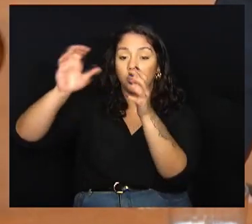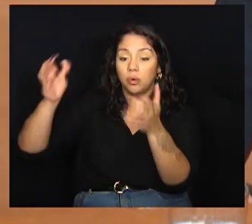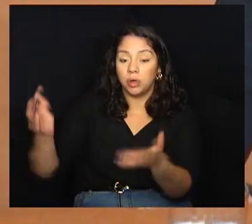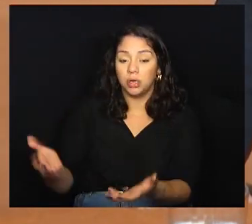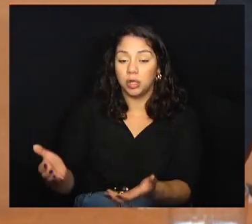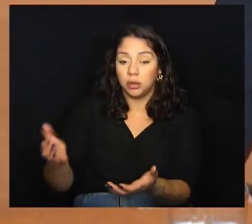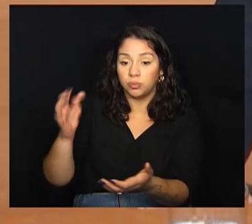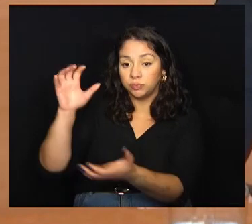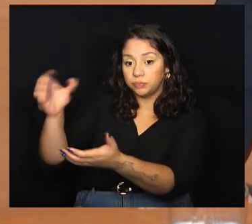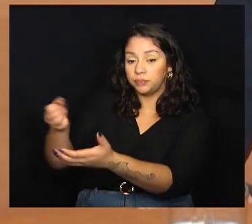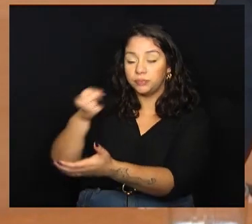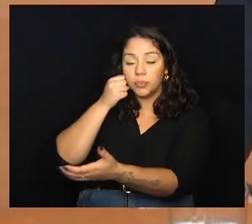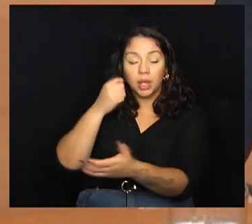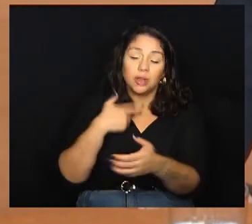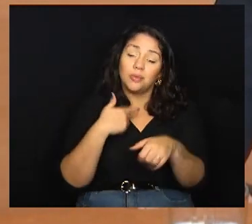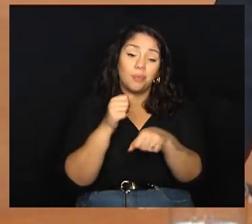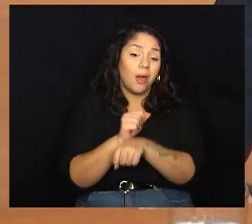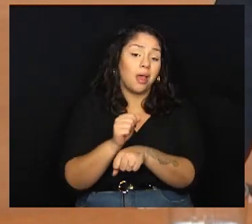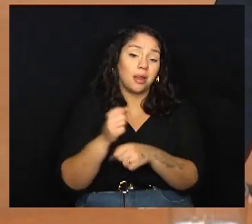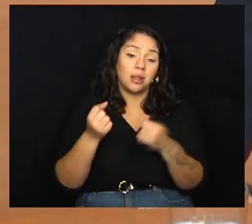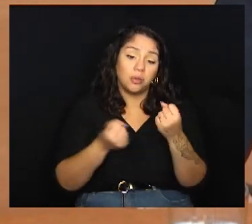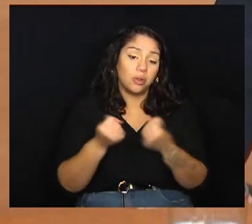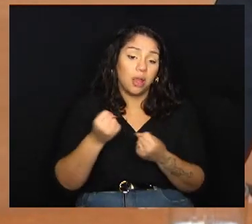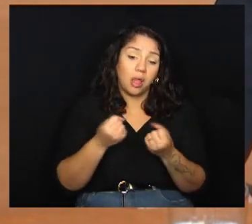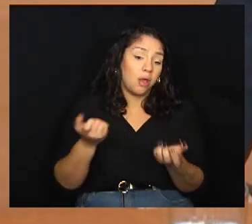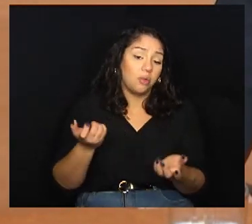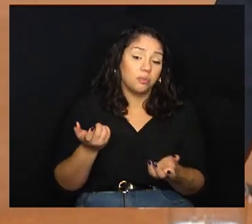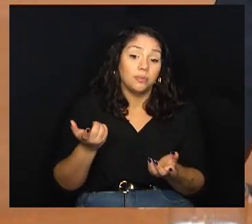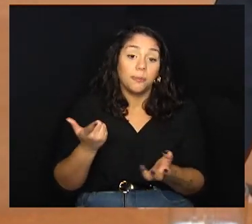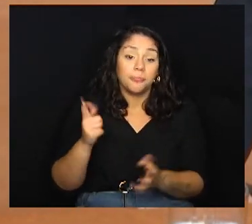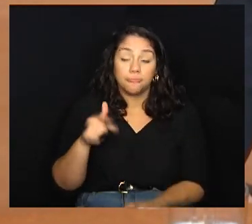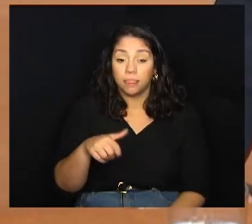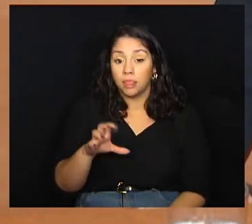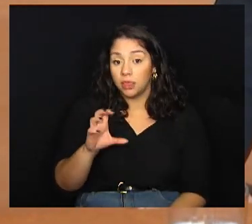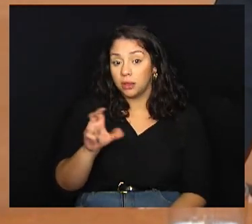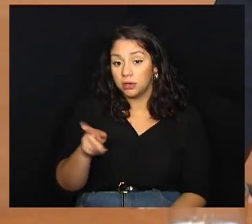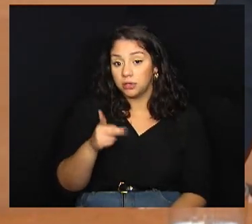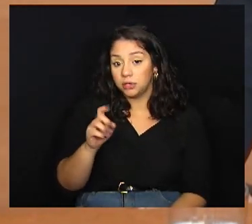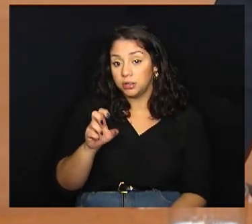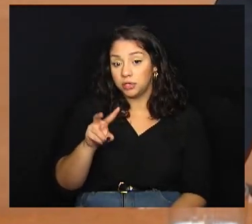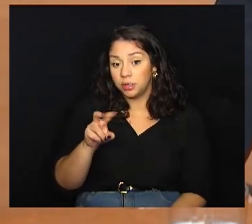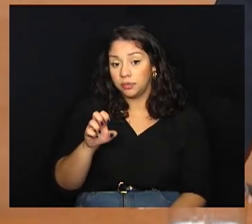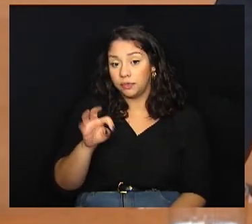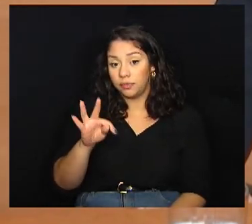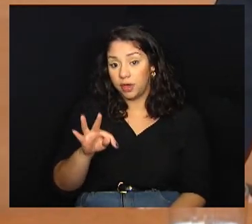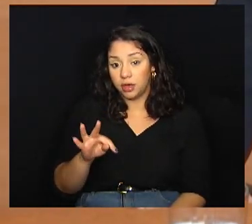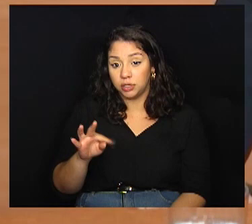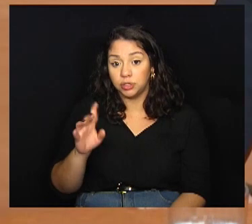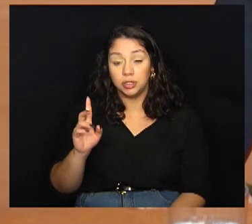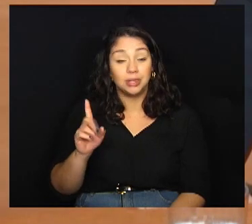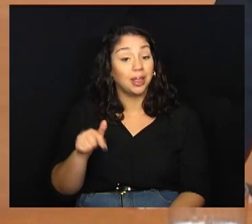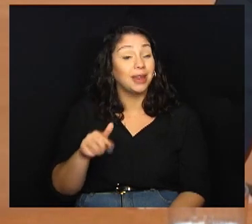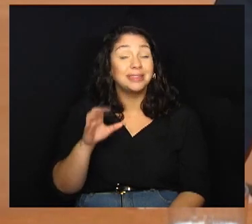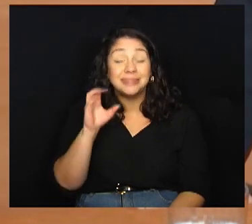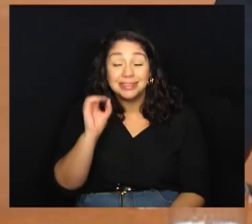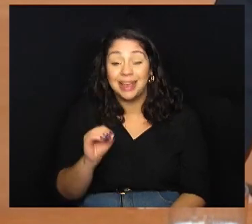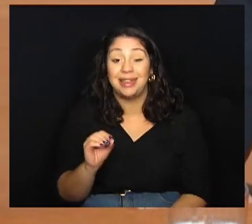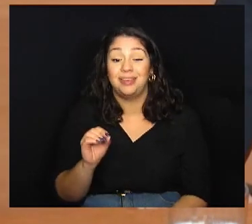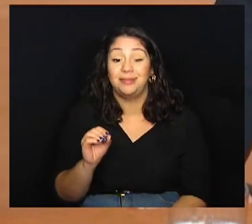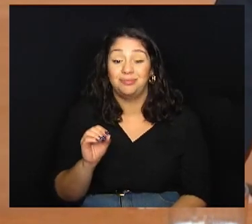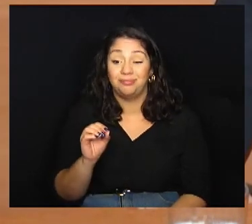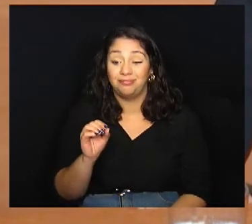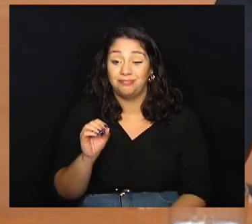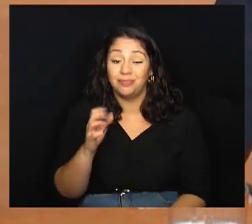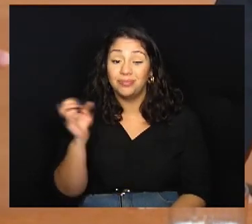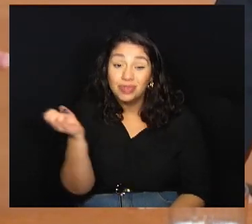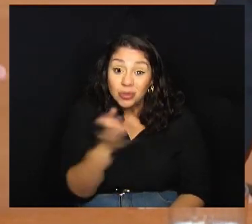para frente, nem para trás, né? Não tinha jeito. E era um Chevette hatch, na época, dourado, e ele era zero. Era um Chevette